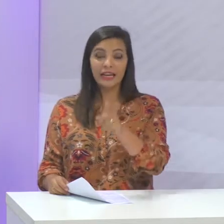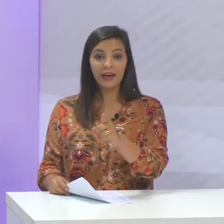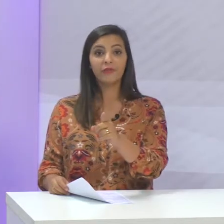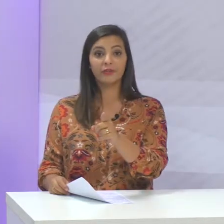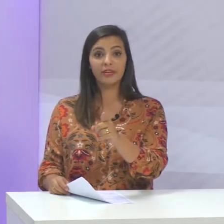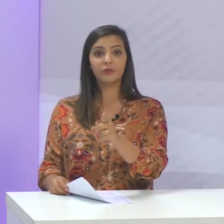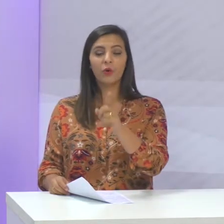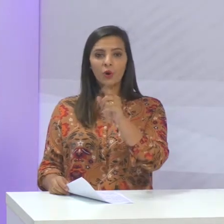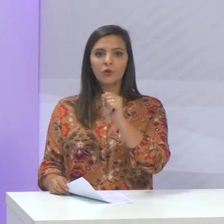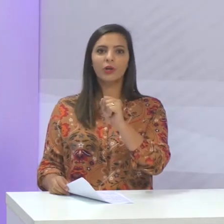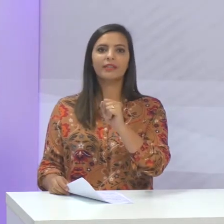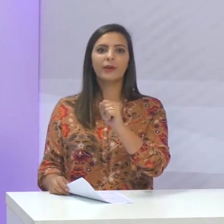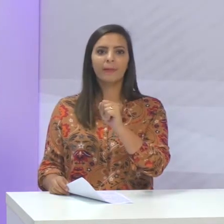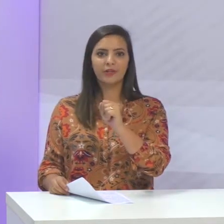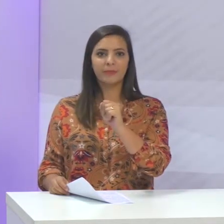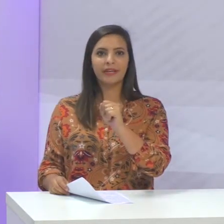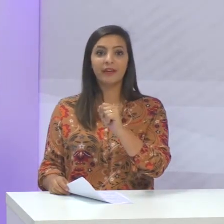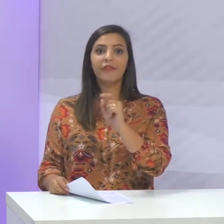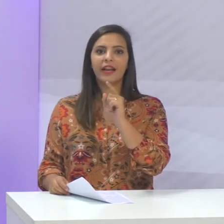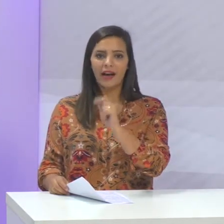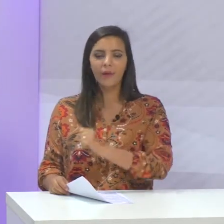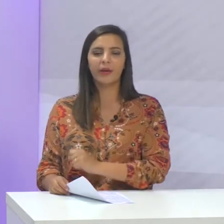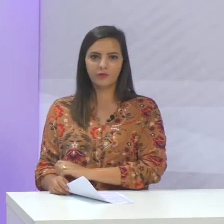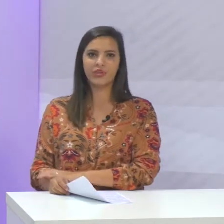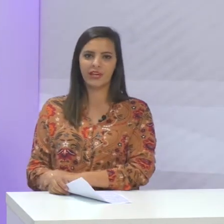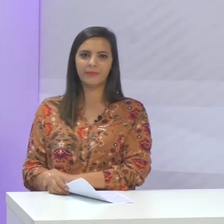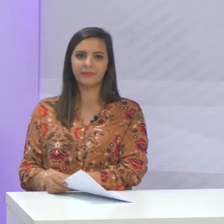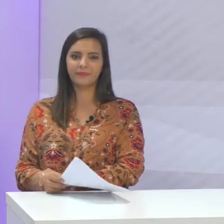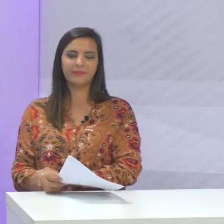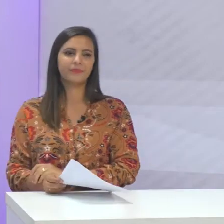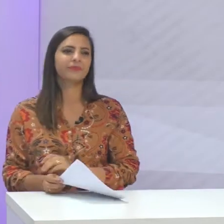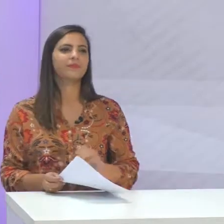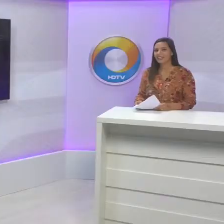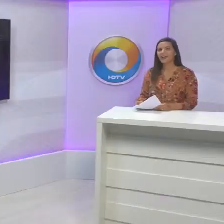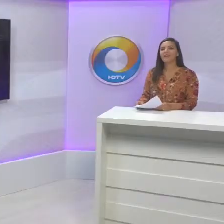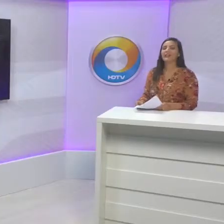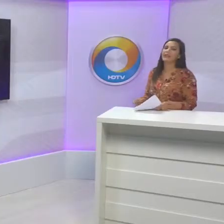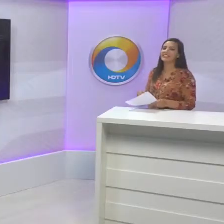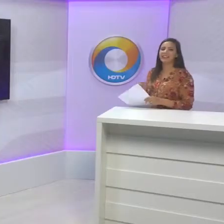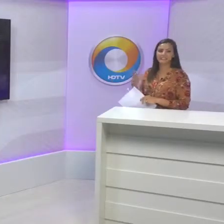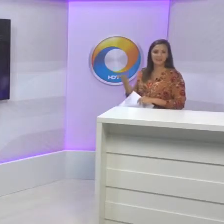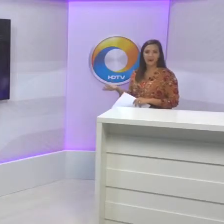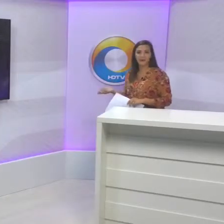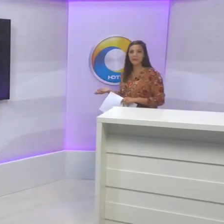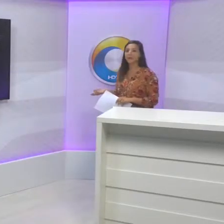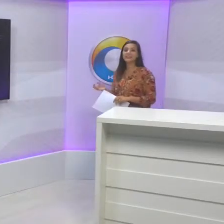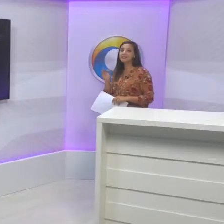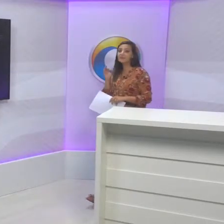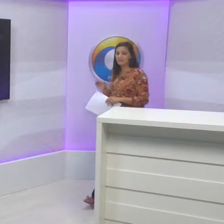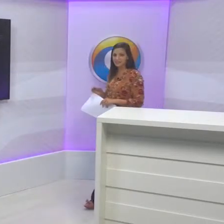e reforçando o sorteio na próxima quinta-feira ao meio-dia e falando ainda em carnaval